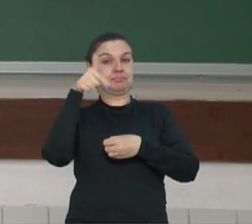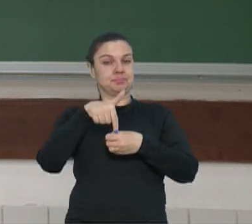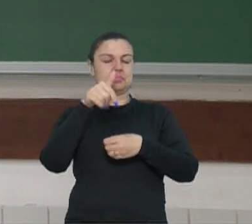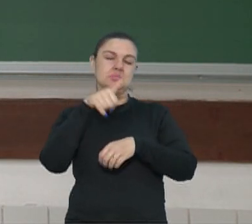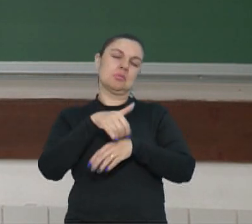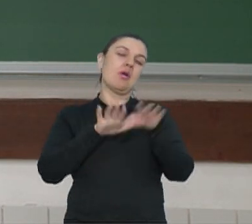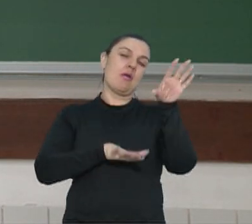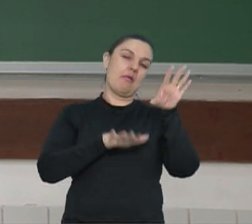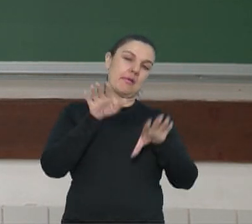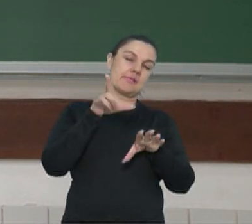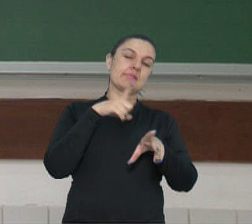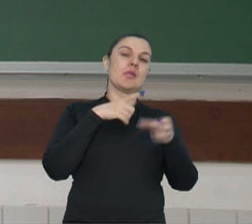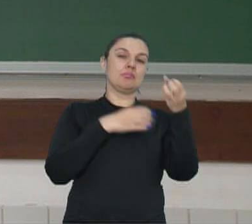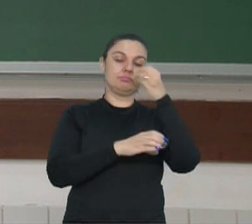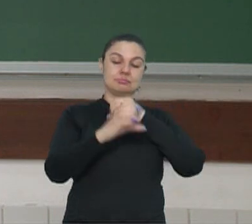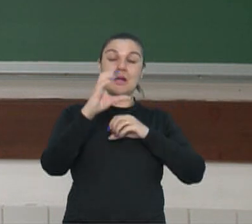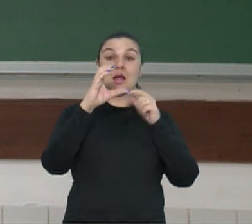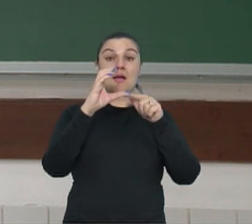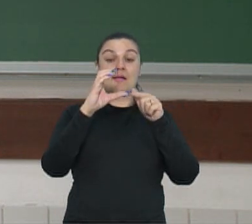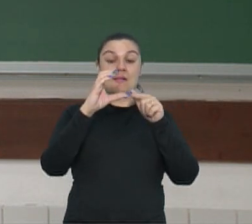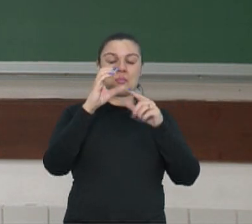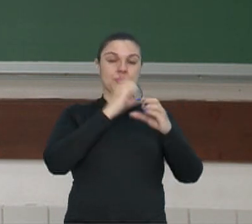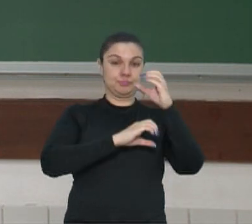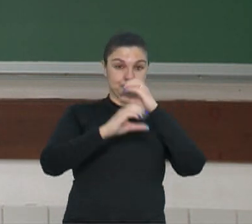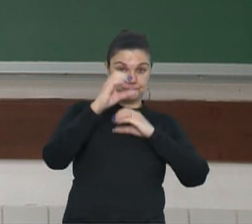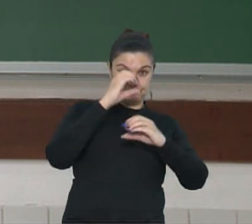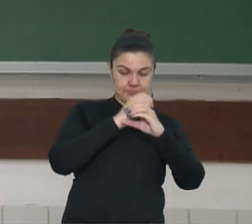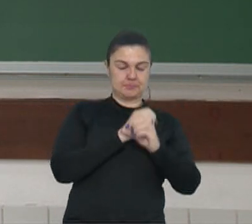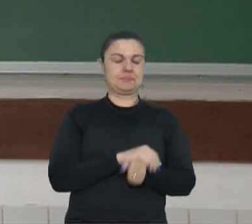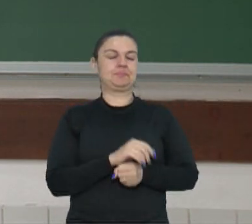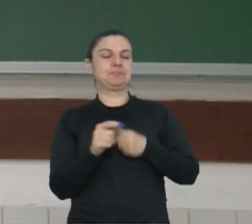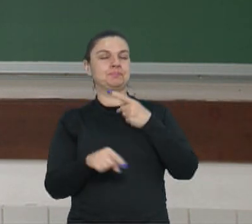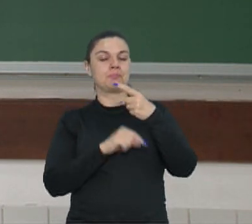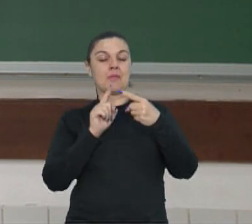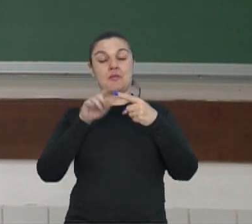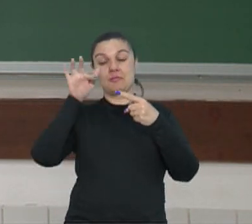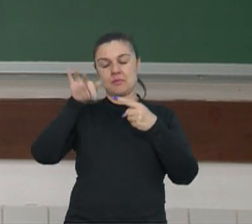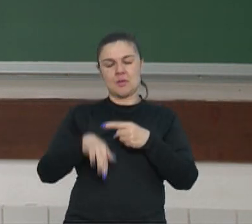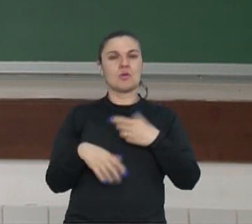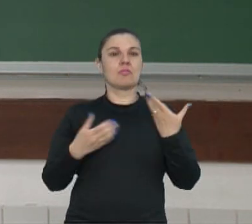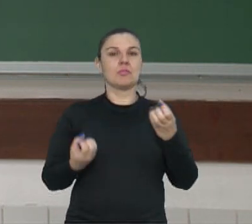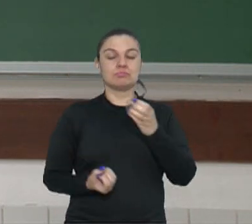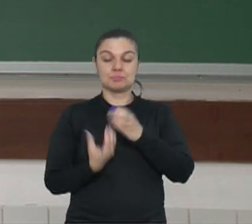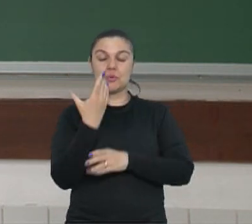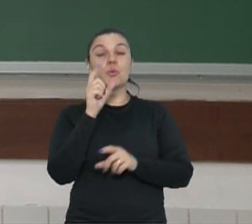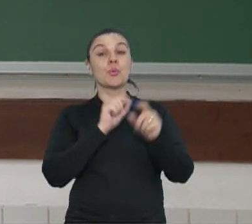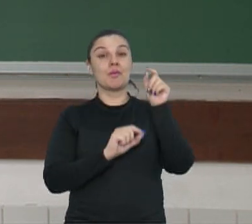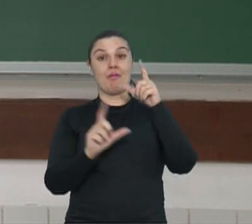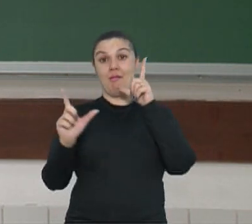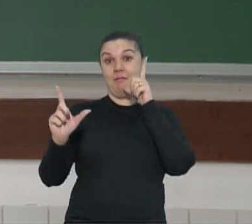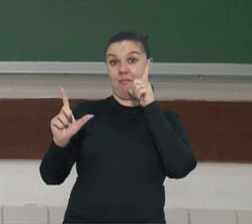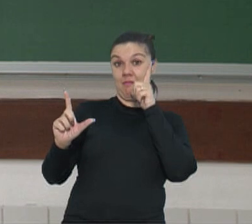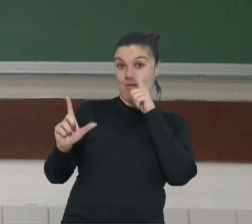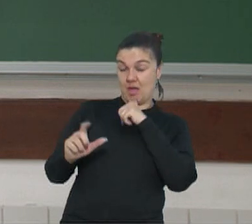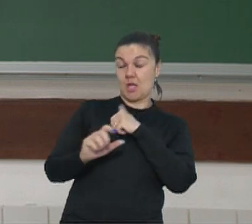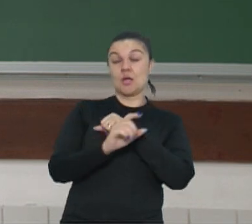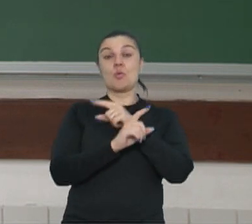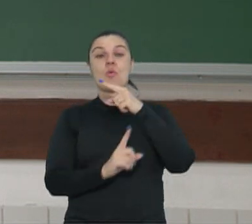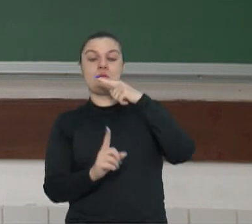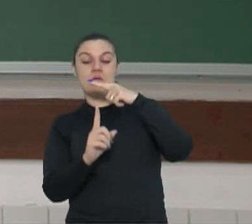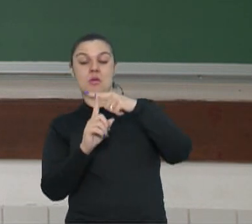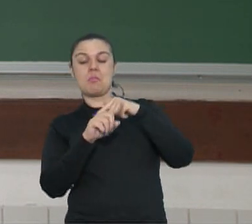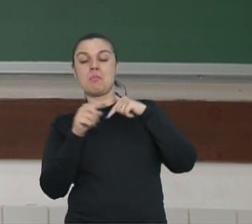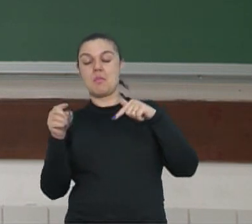Geralmente contendo átomos de carbono. Perfeito? E isso vai gerar o quê? Água e